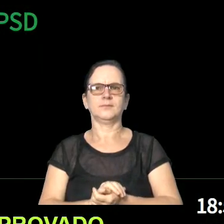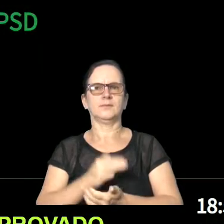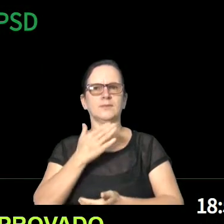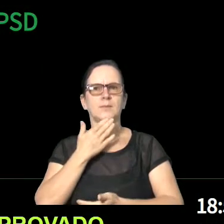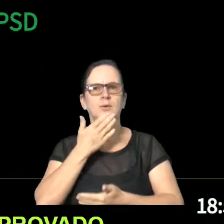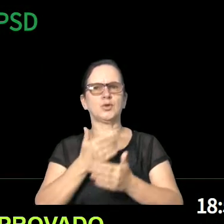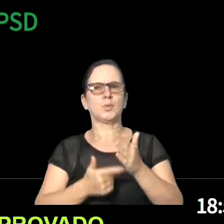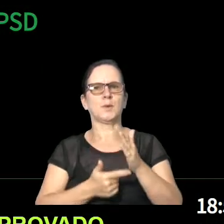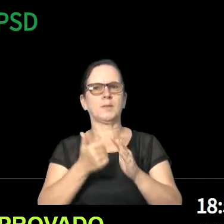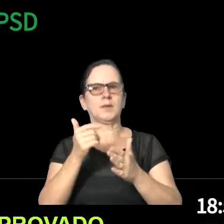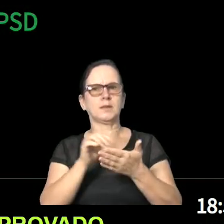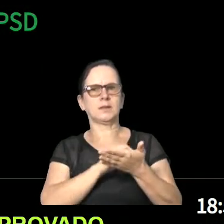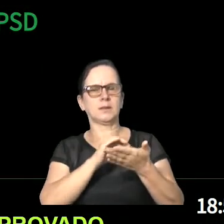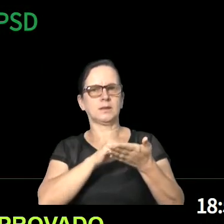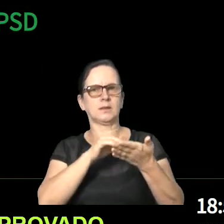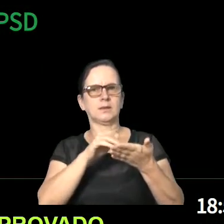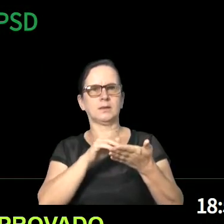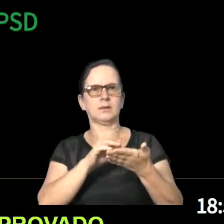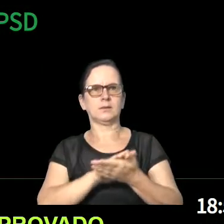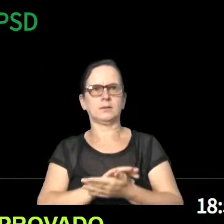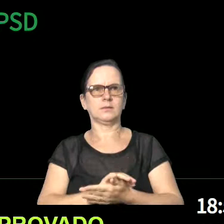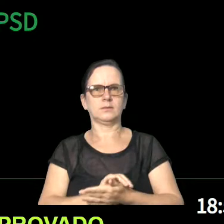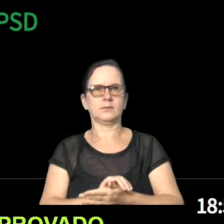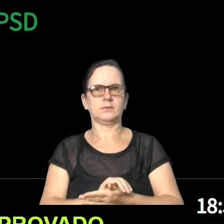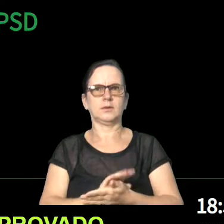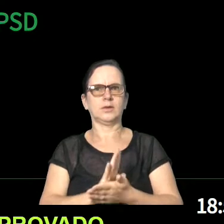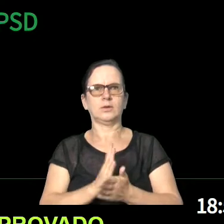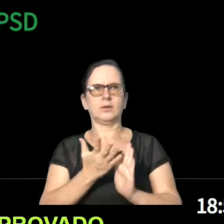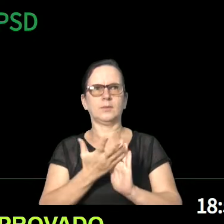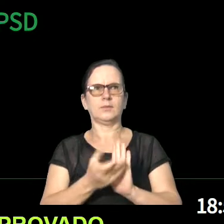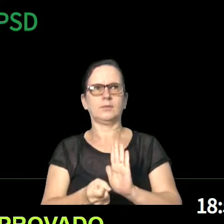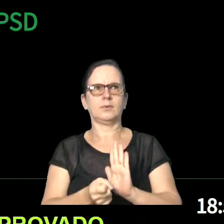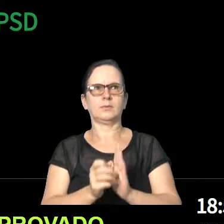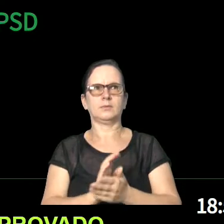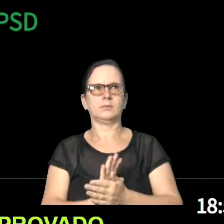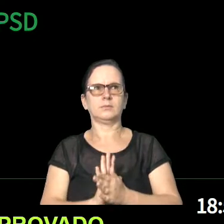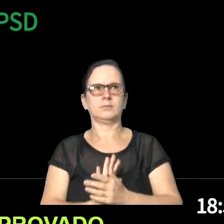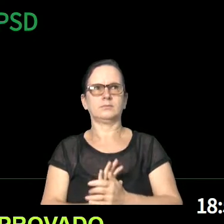Solicito ao senhor primeiro secretário que... Não, está aprovado.